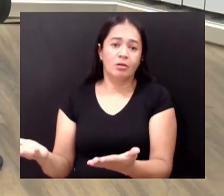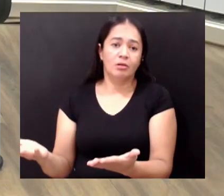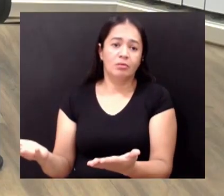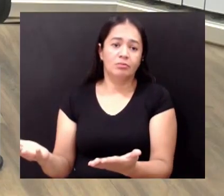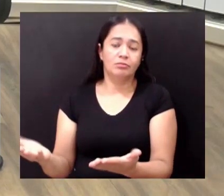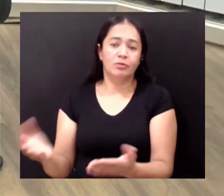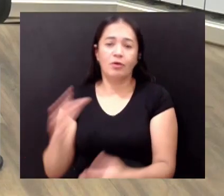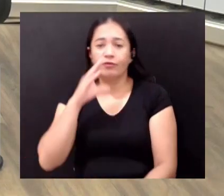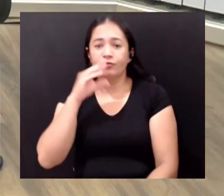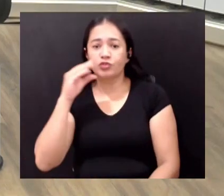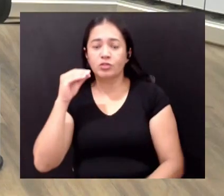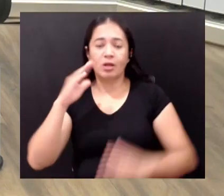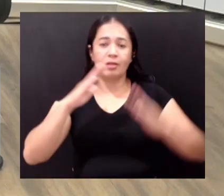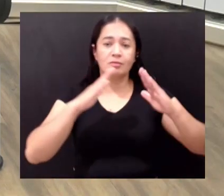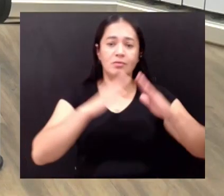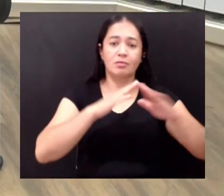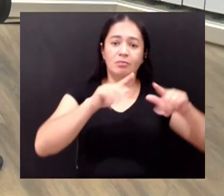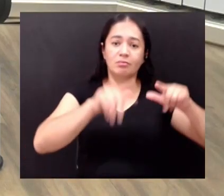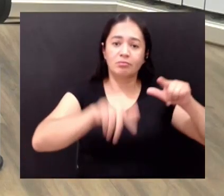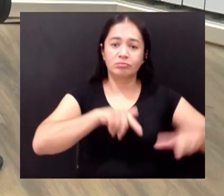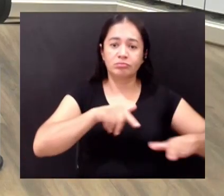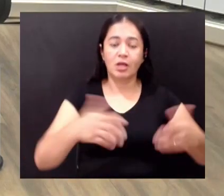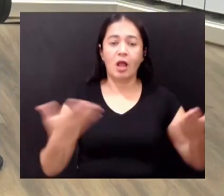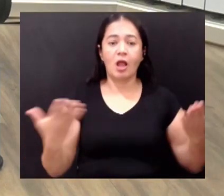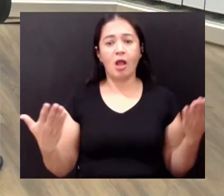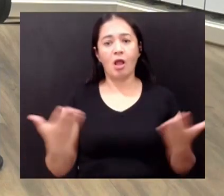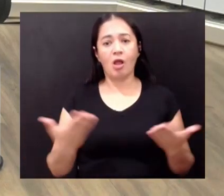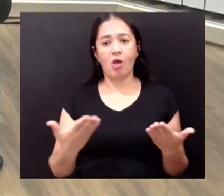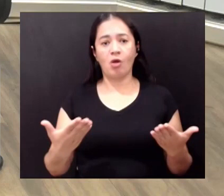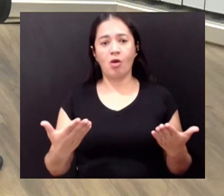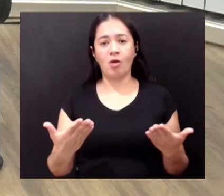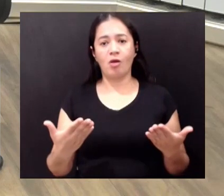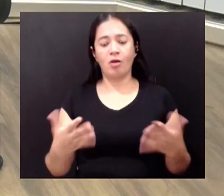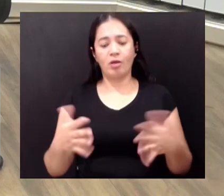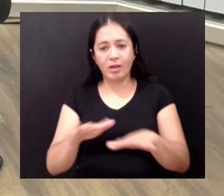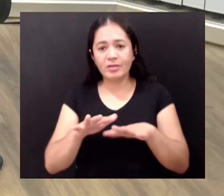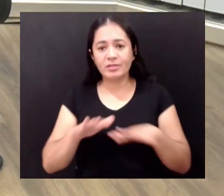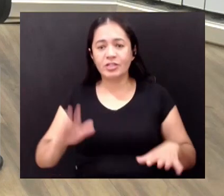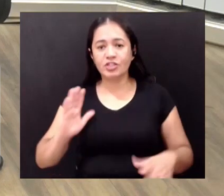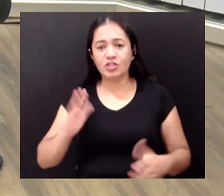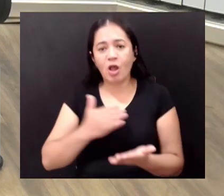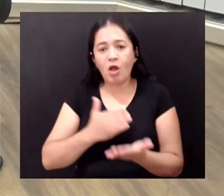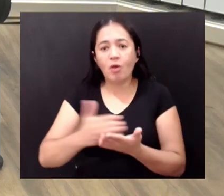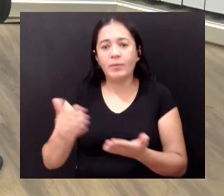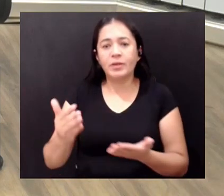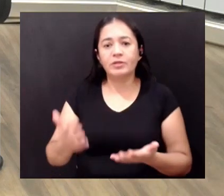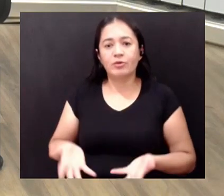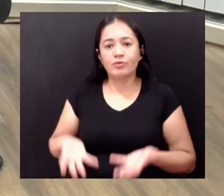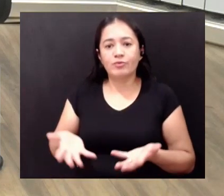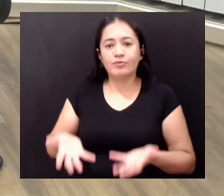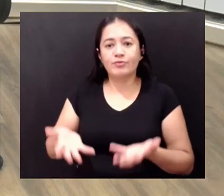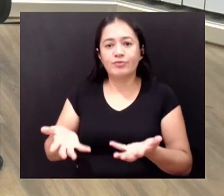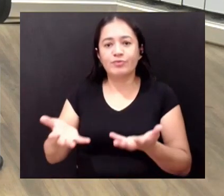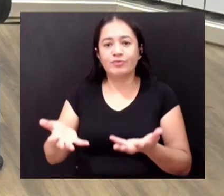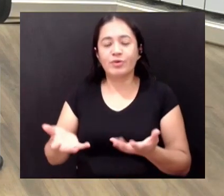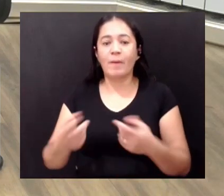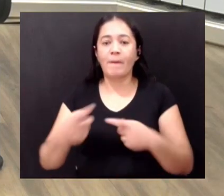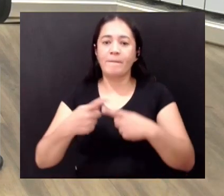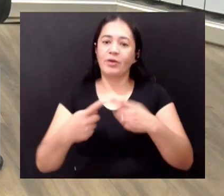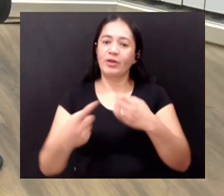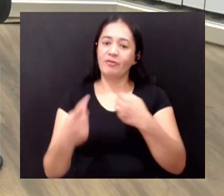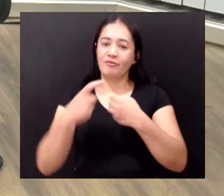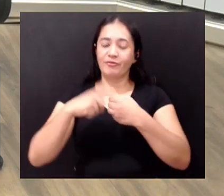de casa. E agora esse mercado já está se aquecendo novamente por conta dessa retomada, né? Então, junto